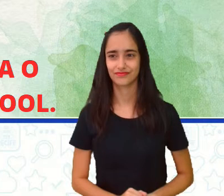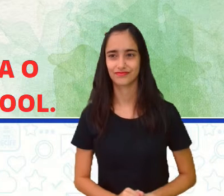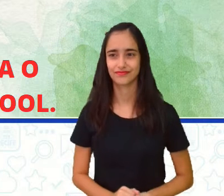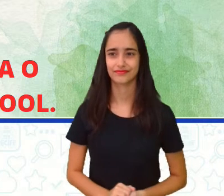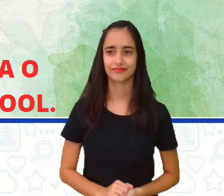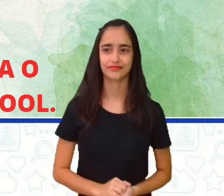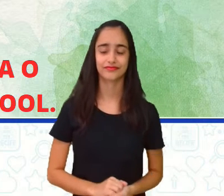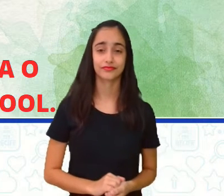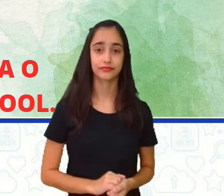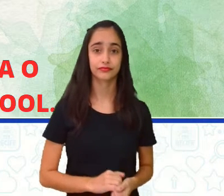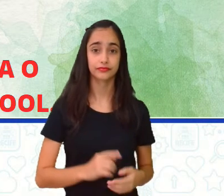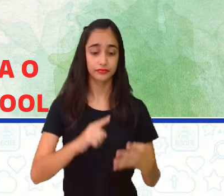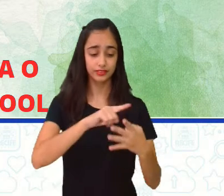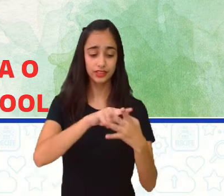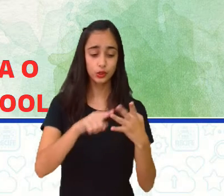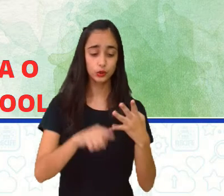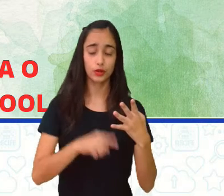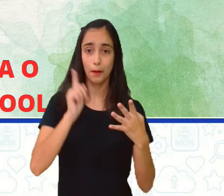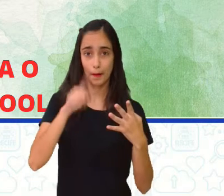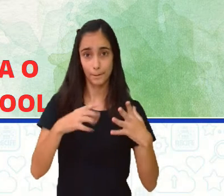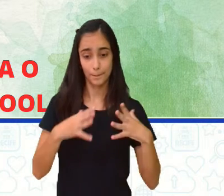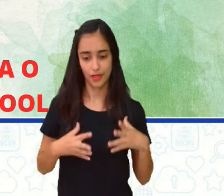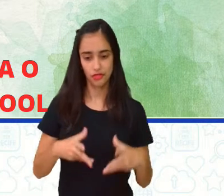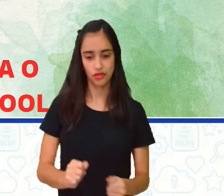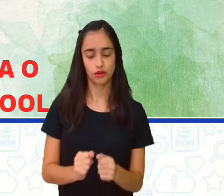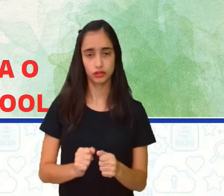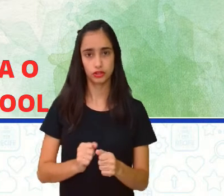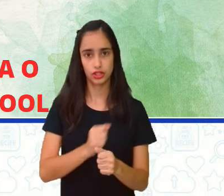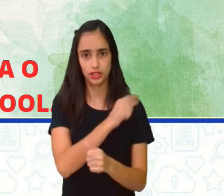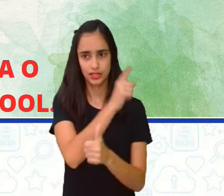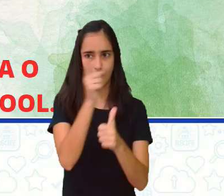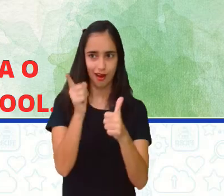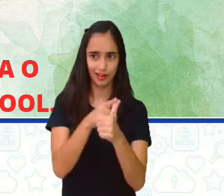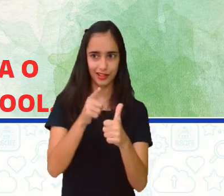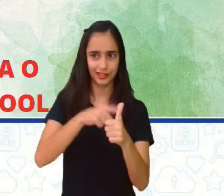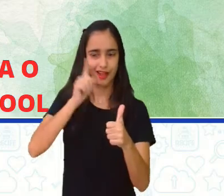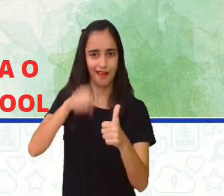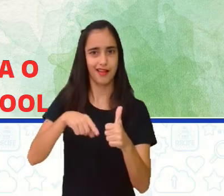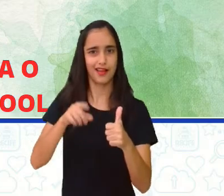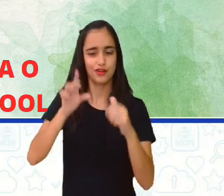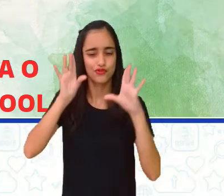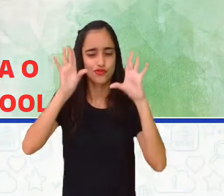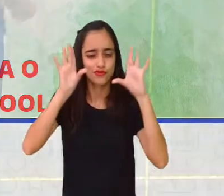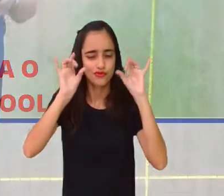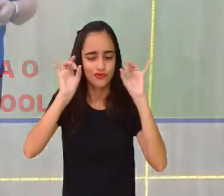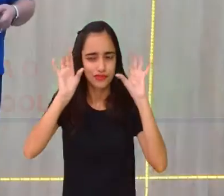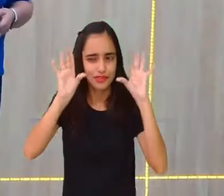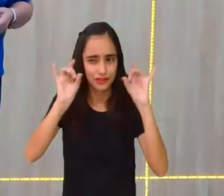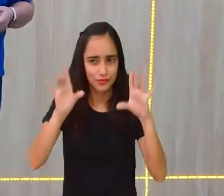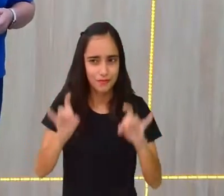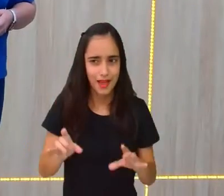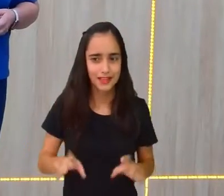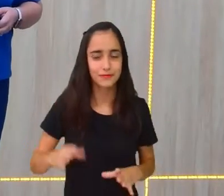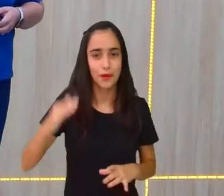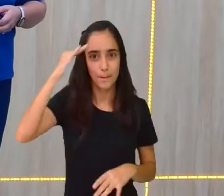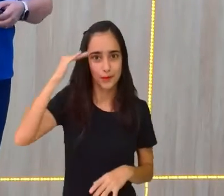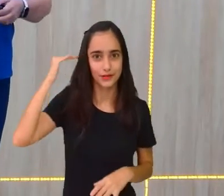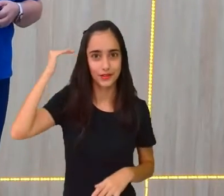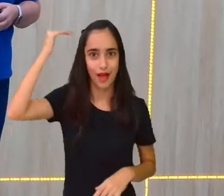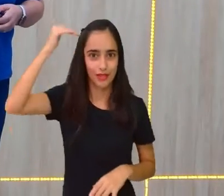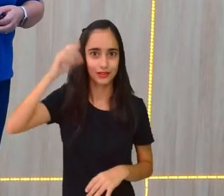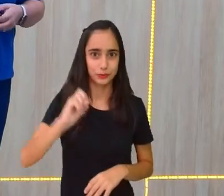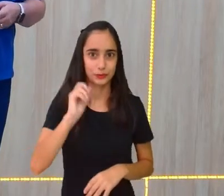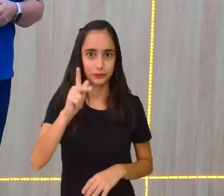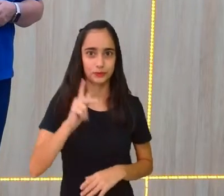coloquei, essas 4 são para todos nós, né? E uma aí em especial para os adultos. Então, vale a gente melhorar essa questão aí do